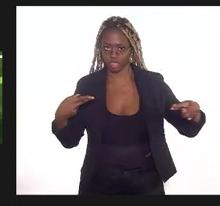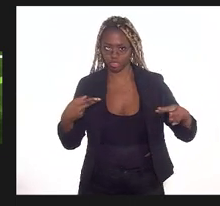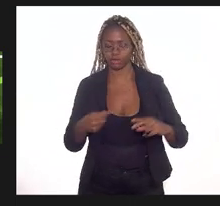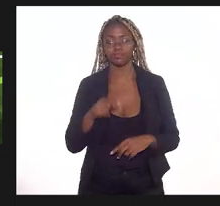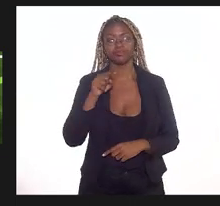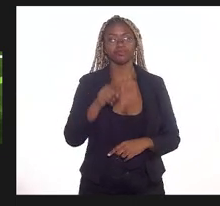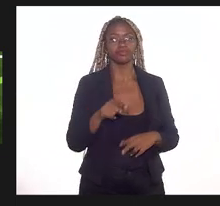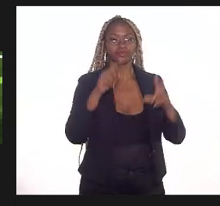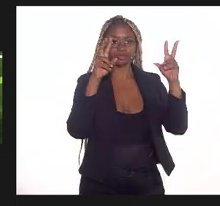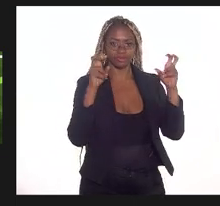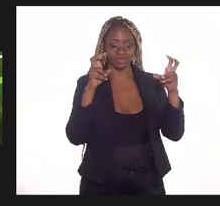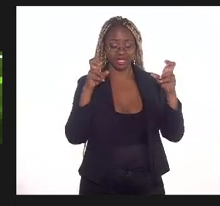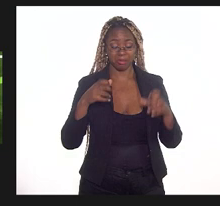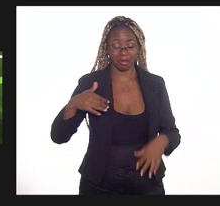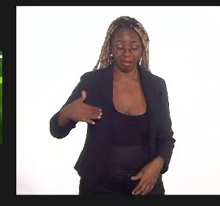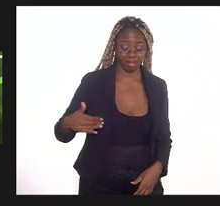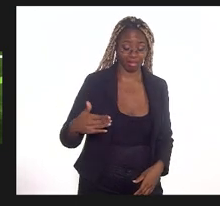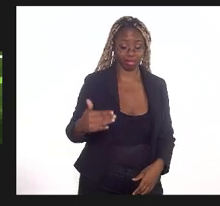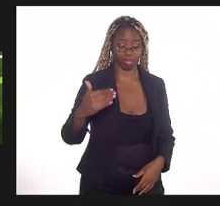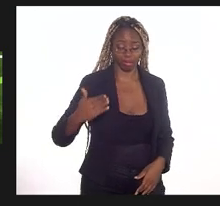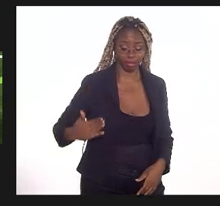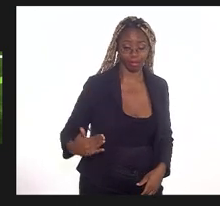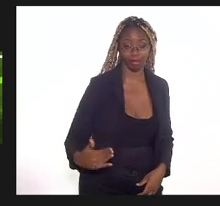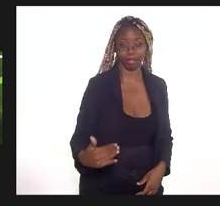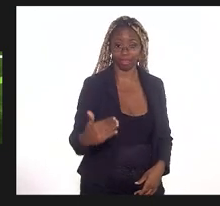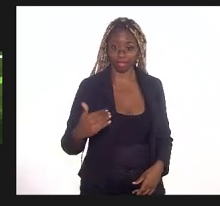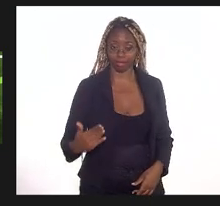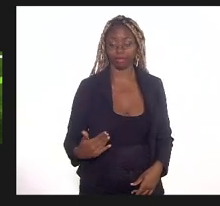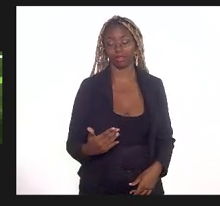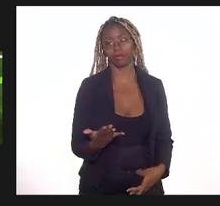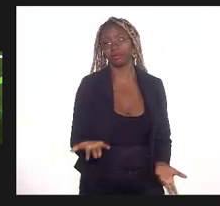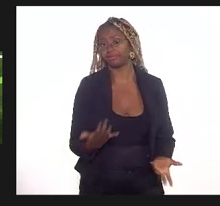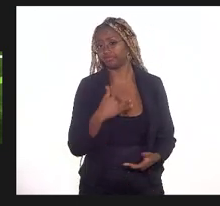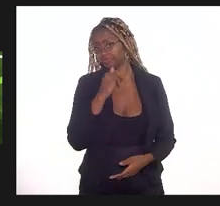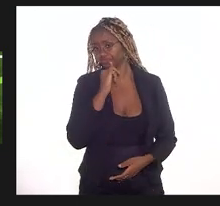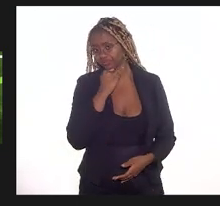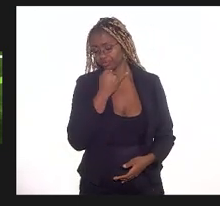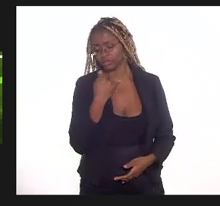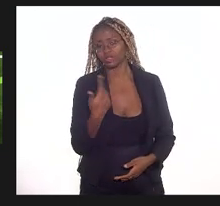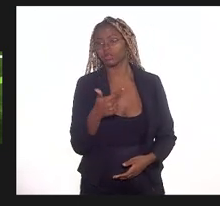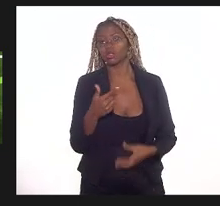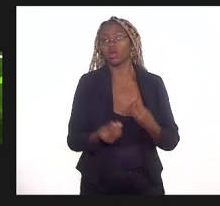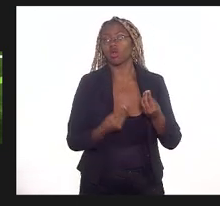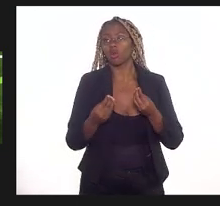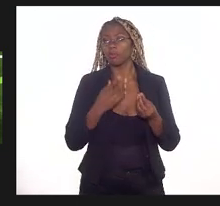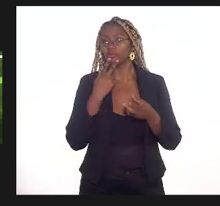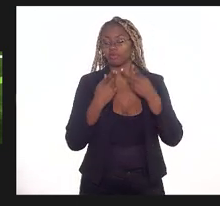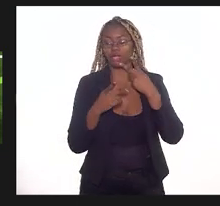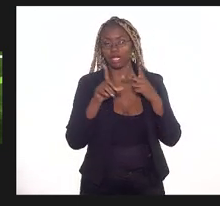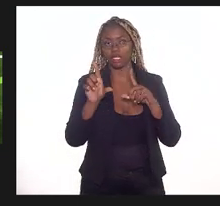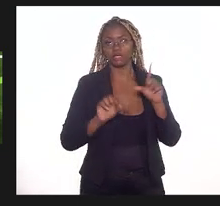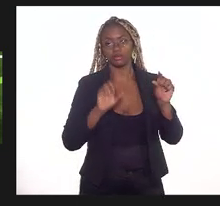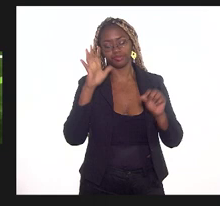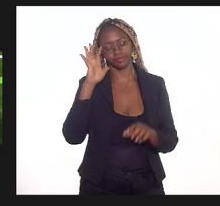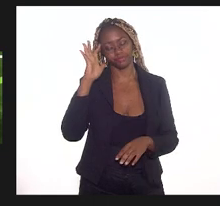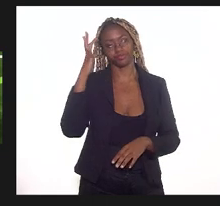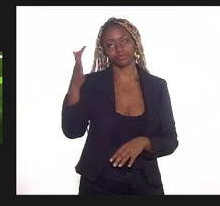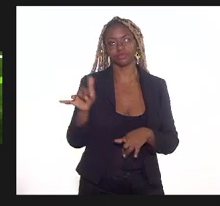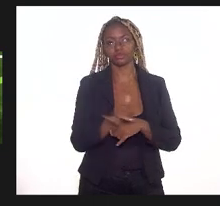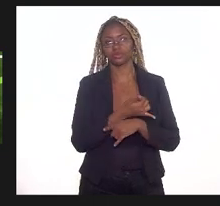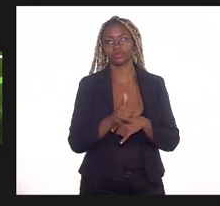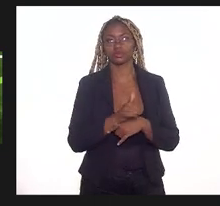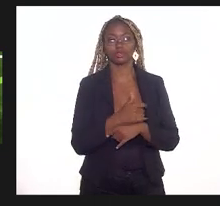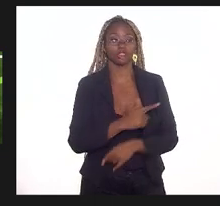pauta que foi sendo adiada e eu, infelizmente, não tenho como dizer para os senhores qual vai ser a decisão estratégica da gestão